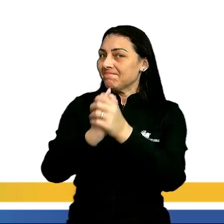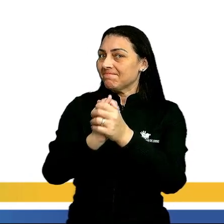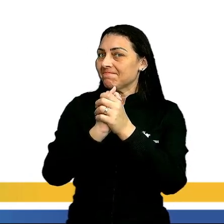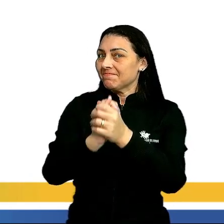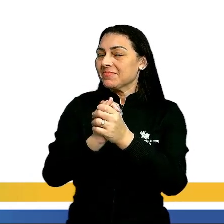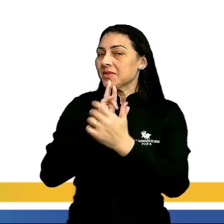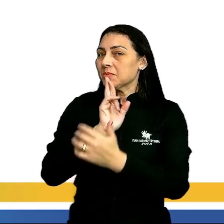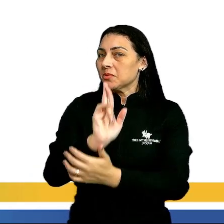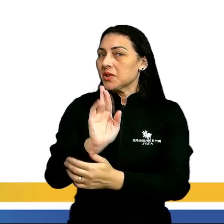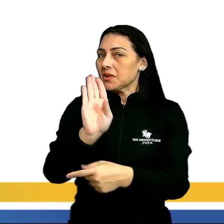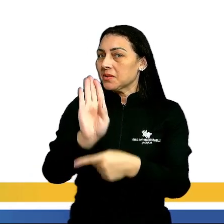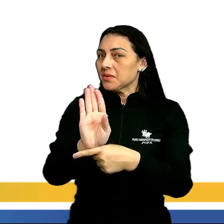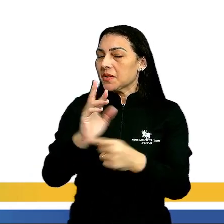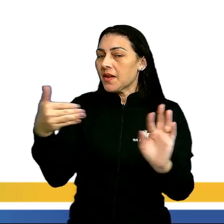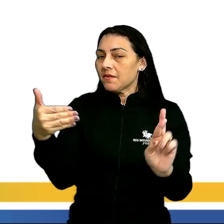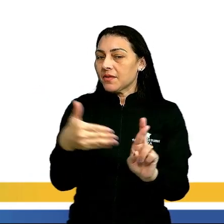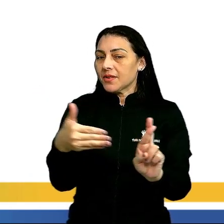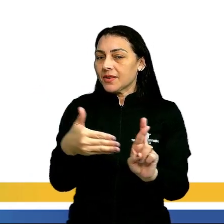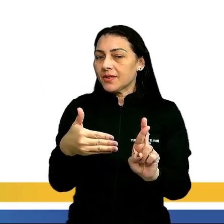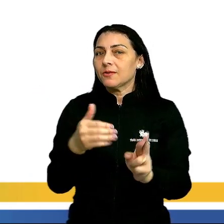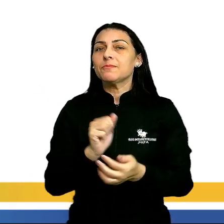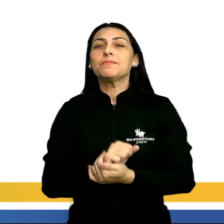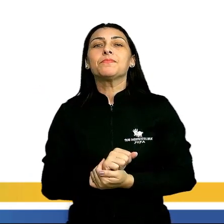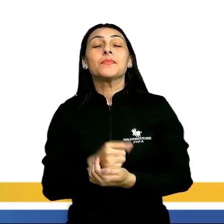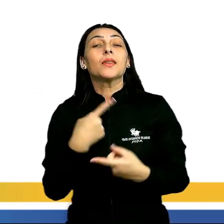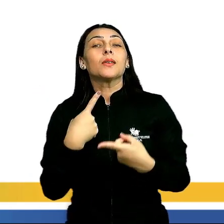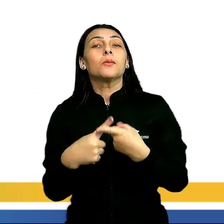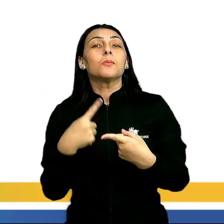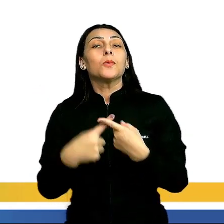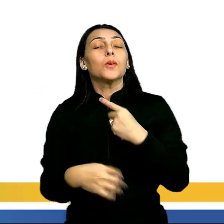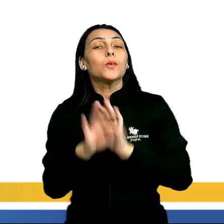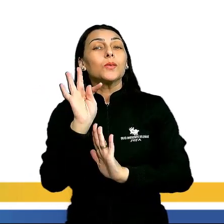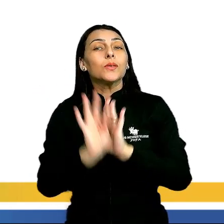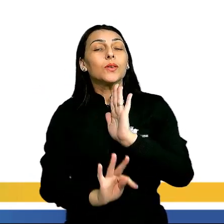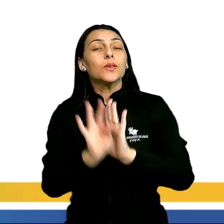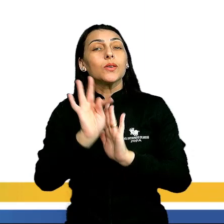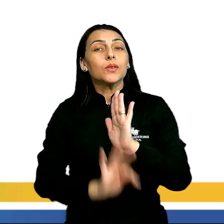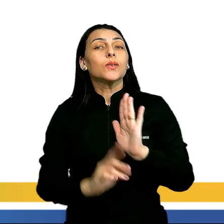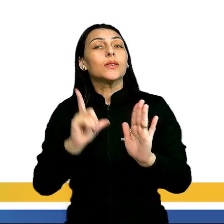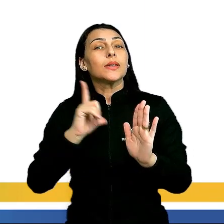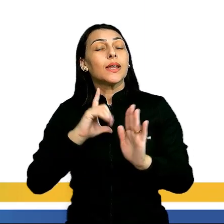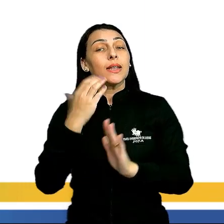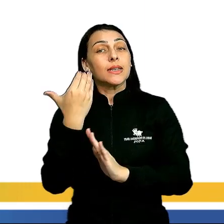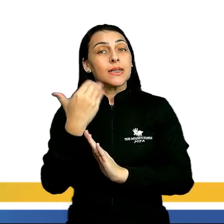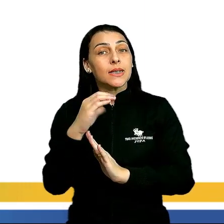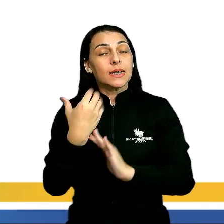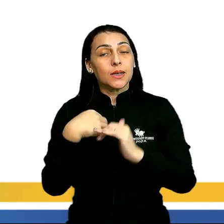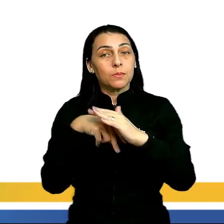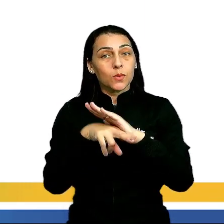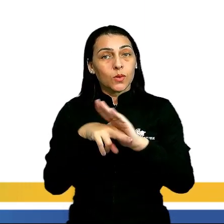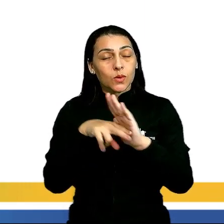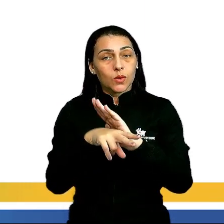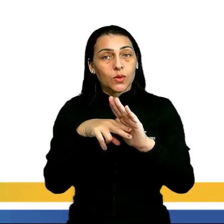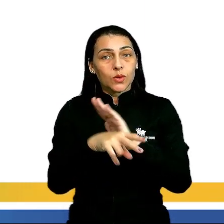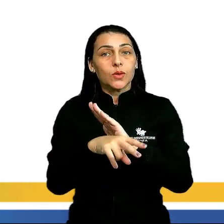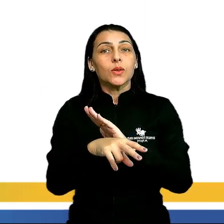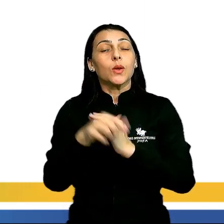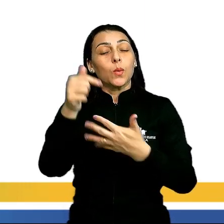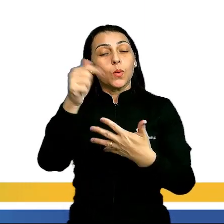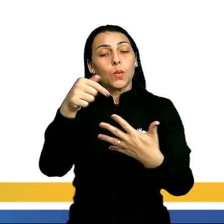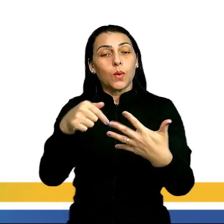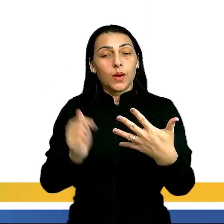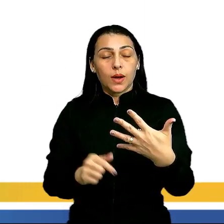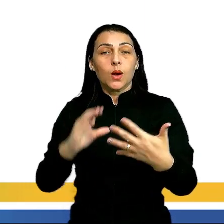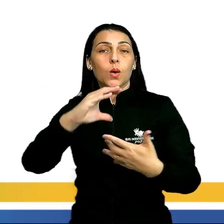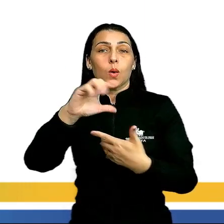Parabéns aos que responderam referencial. Porque o texto ele trata das ciências biológicas em que o elemento